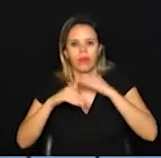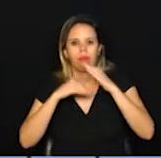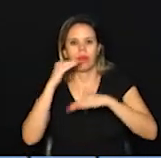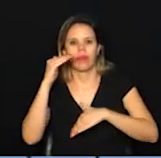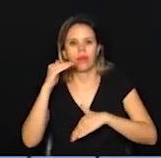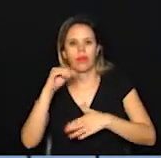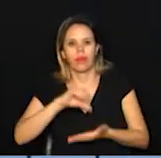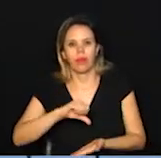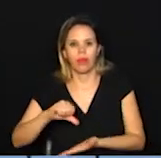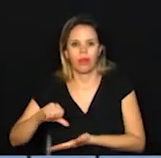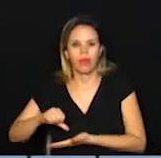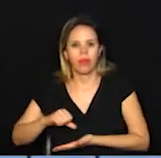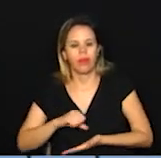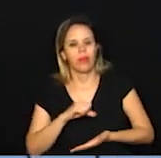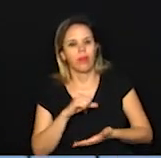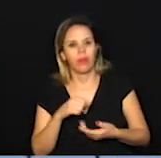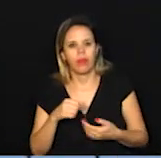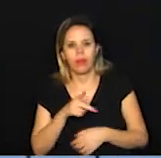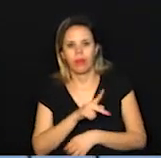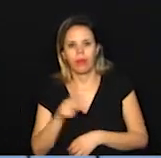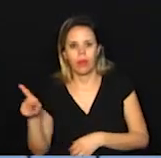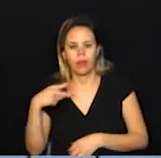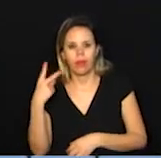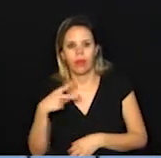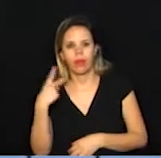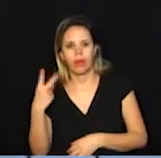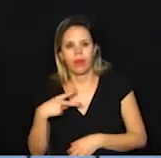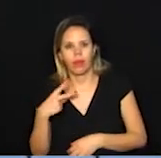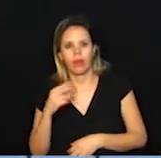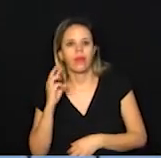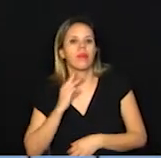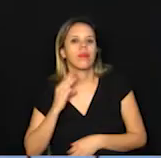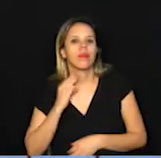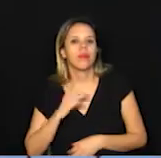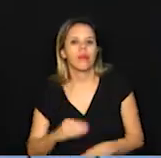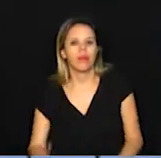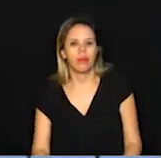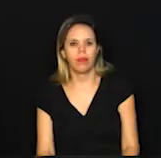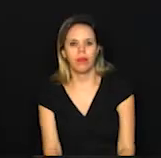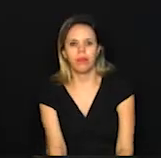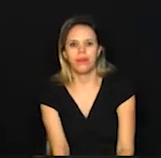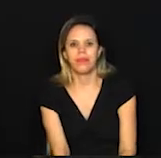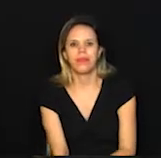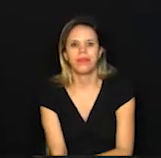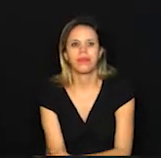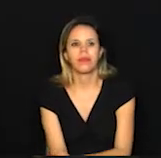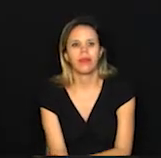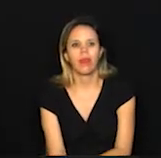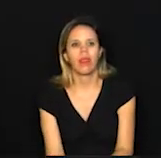desenvolvimento naquela região e é presidida pelo vereador Cecílio Santos.